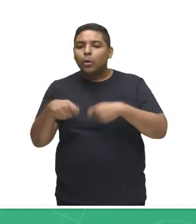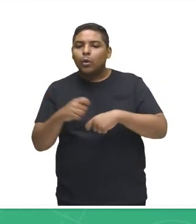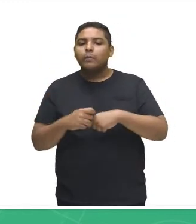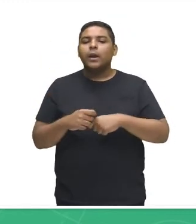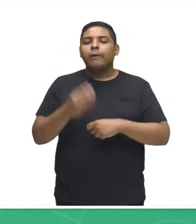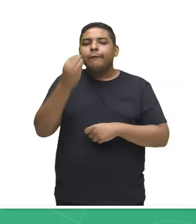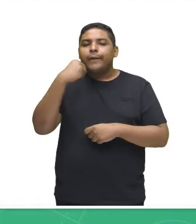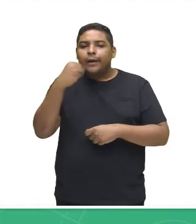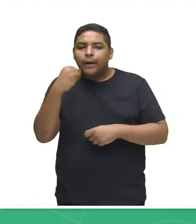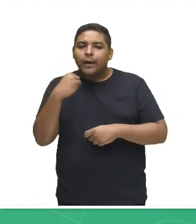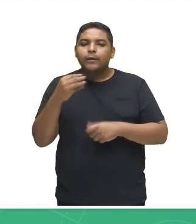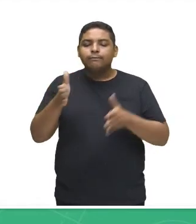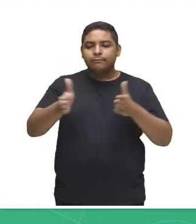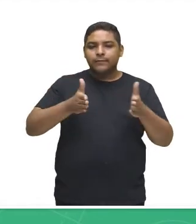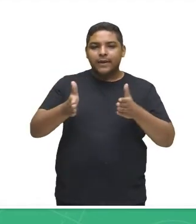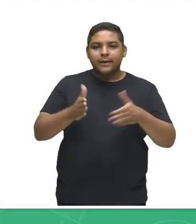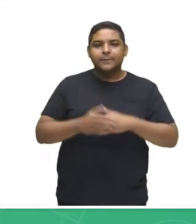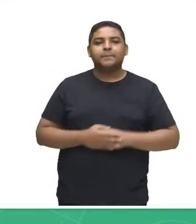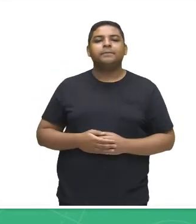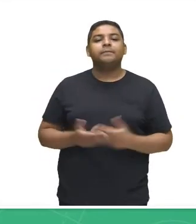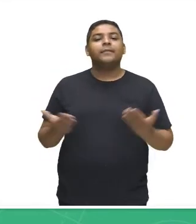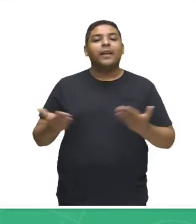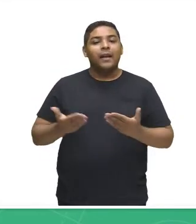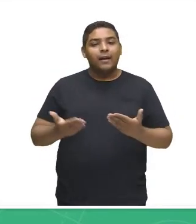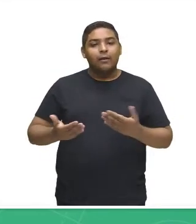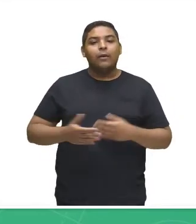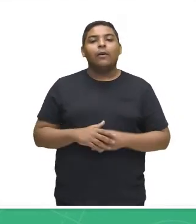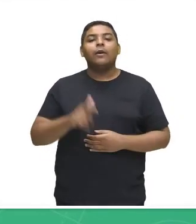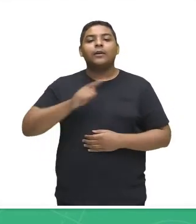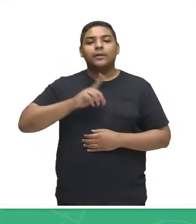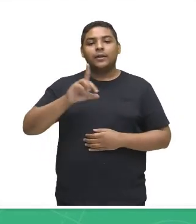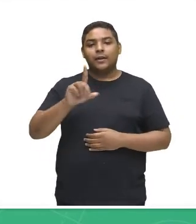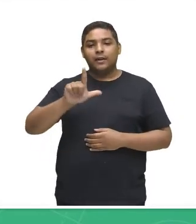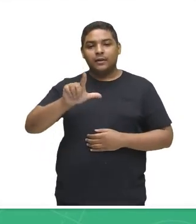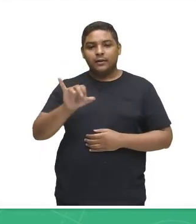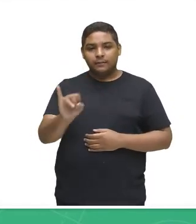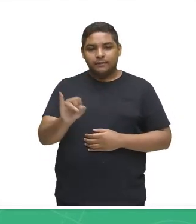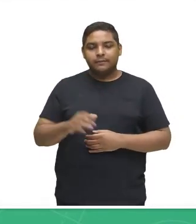período. Tudo bem? Então, meus queridos, agora nós vamos para a nossa DLI.